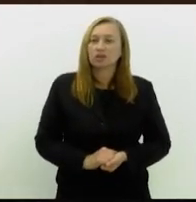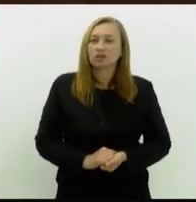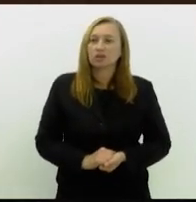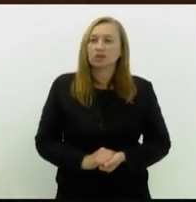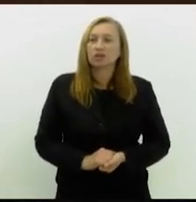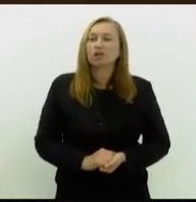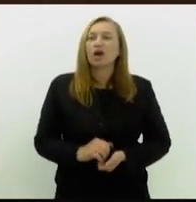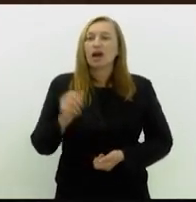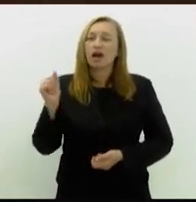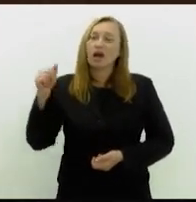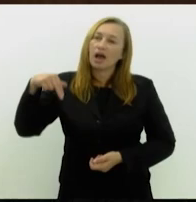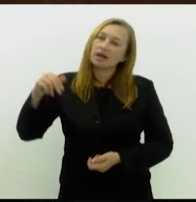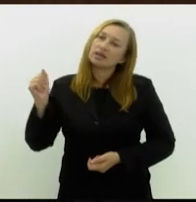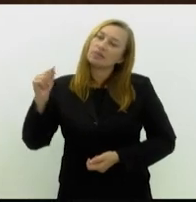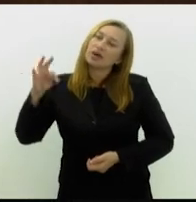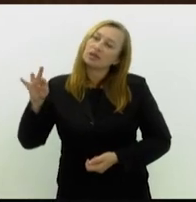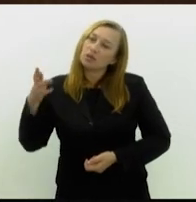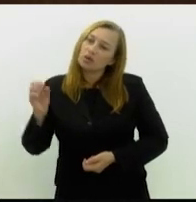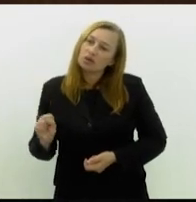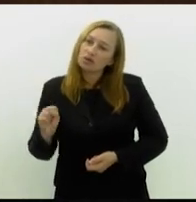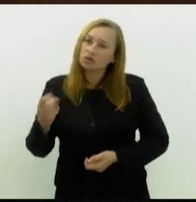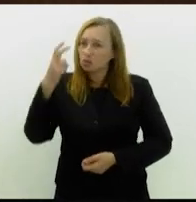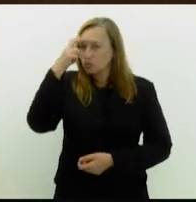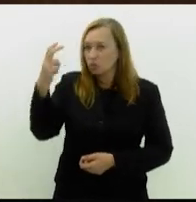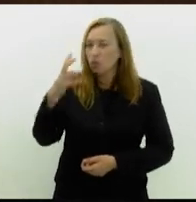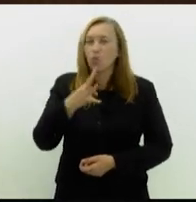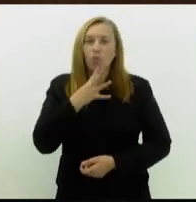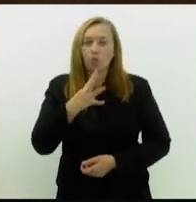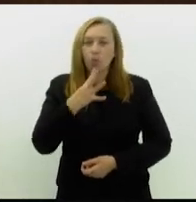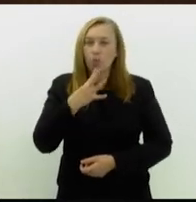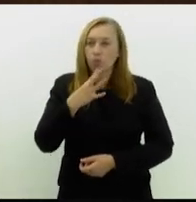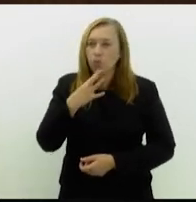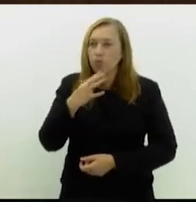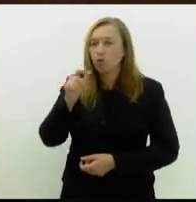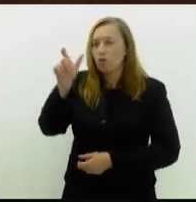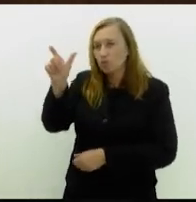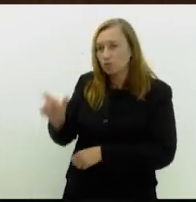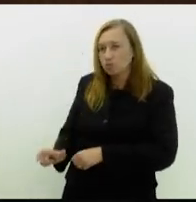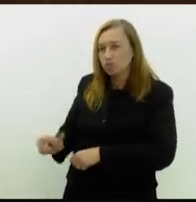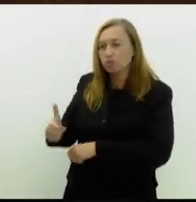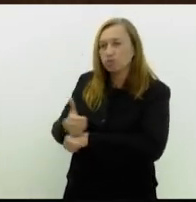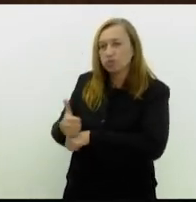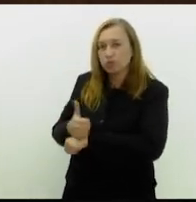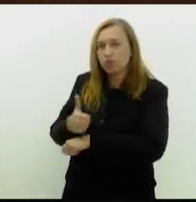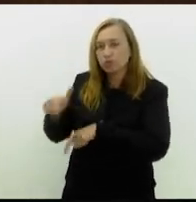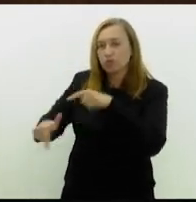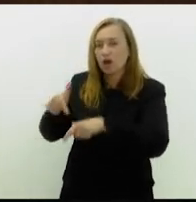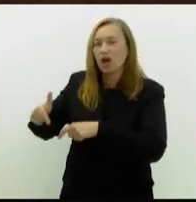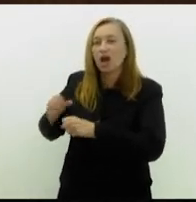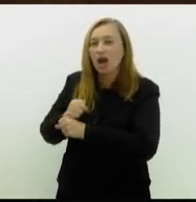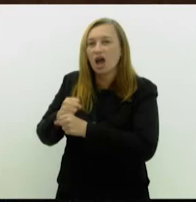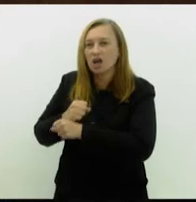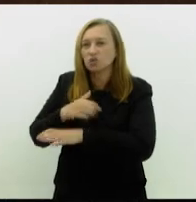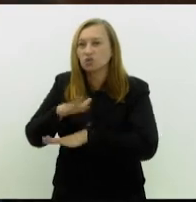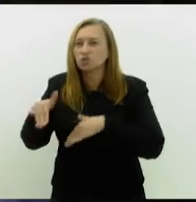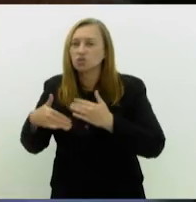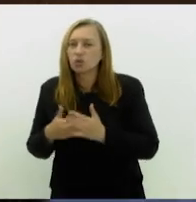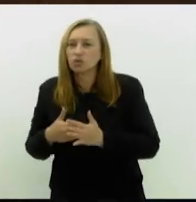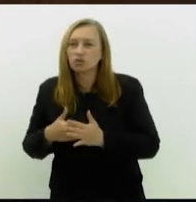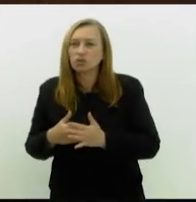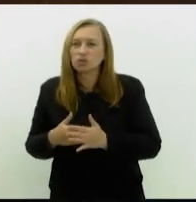nos animadores culturais é reconhecer o trabalho desses profissionais que ficaram esses anos todos sem